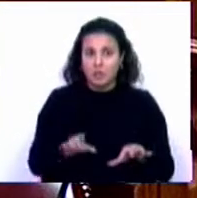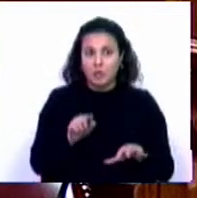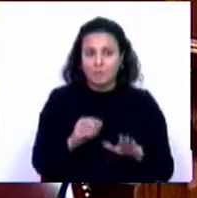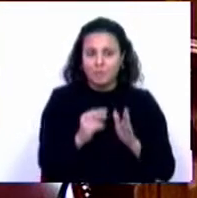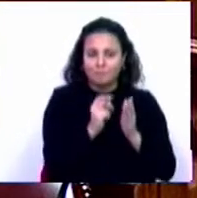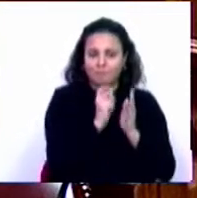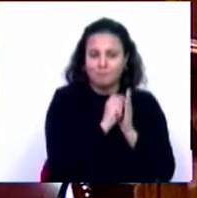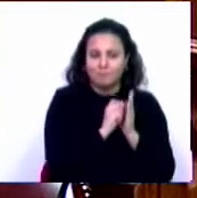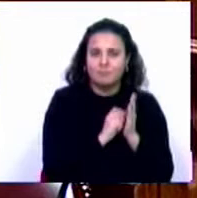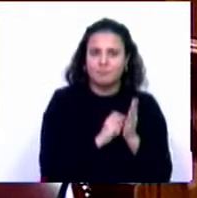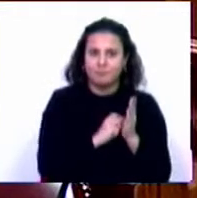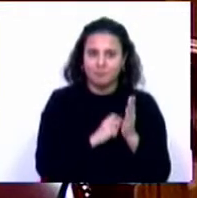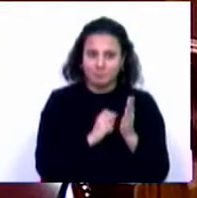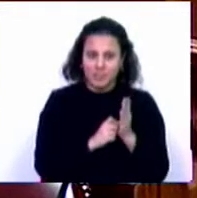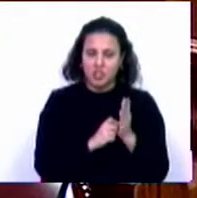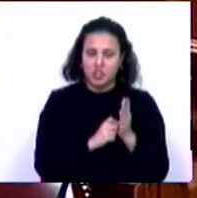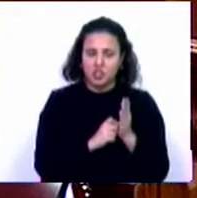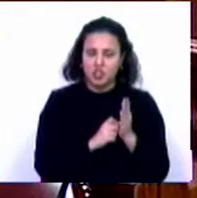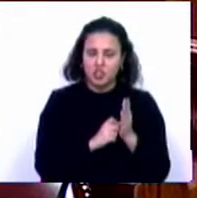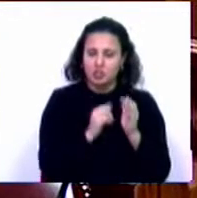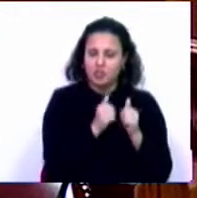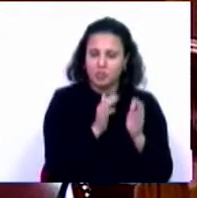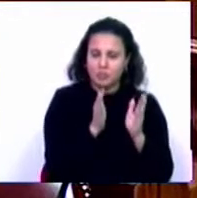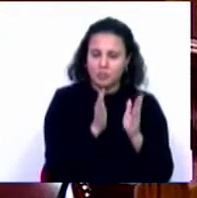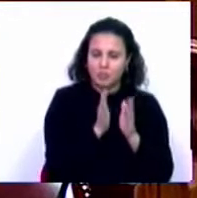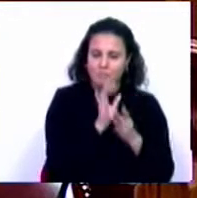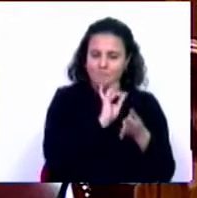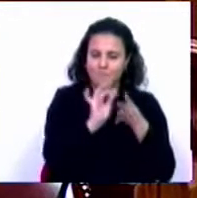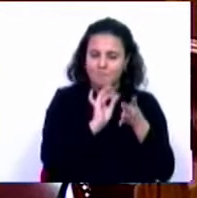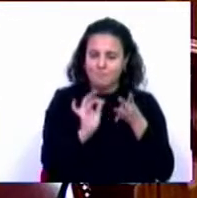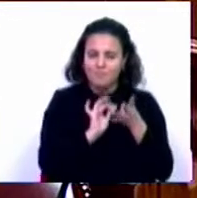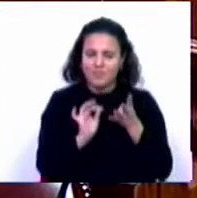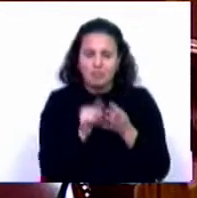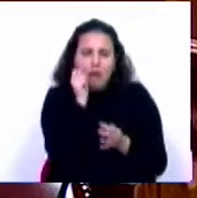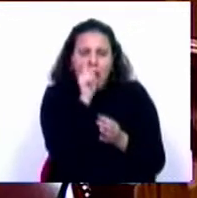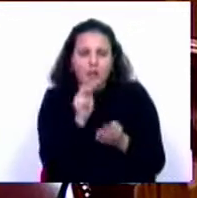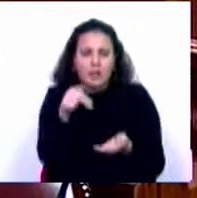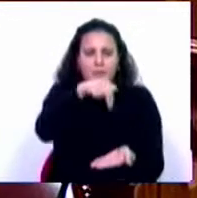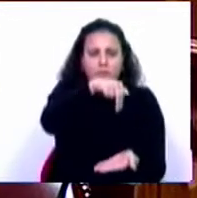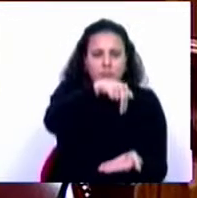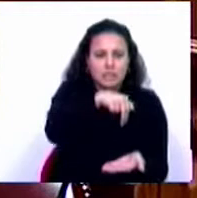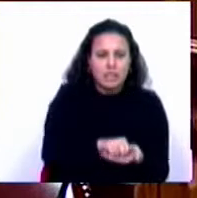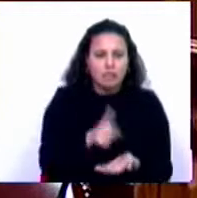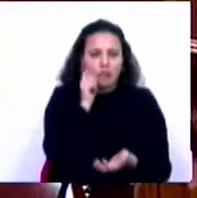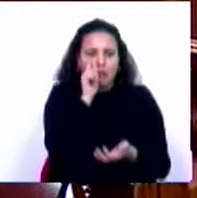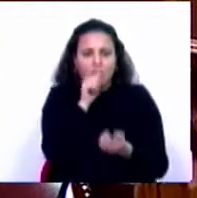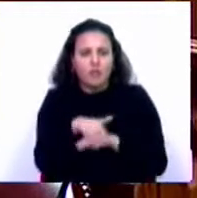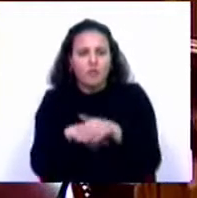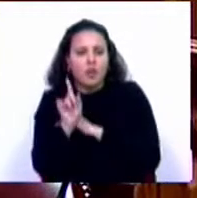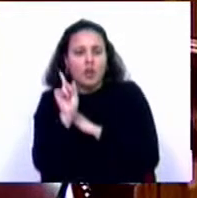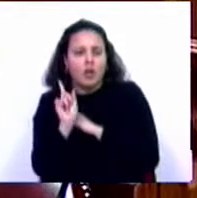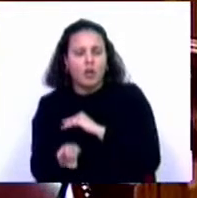registros mais completos de quem interveio, quem esteve, o que fez, quantas vezes inseriu, que é